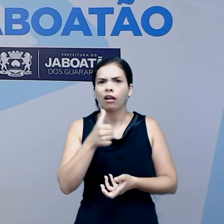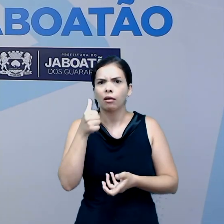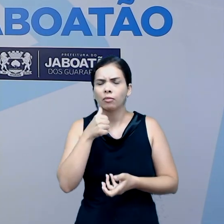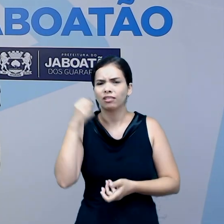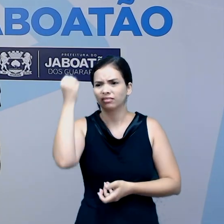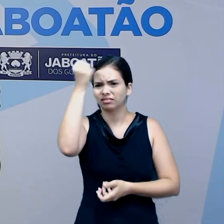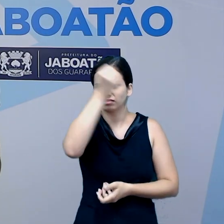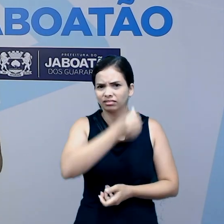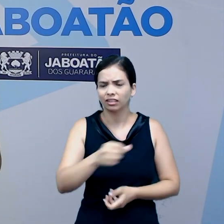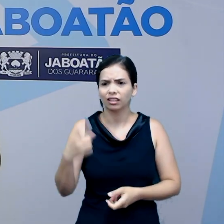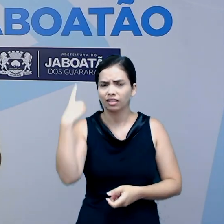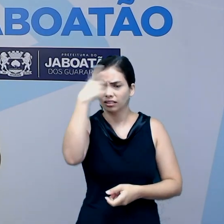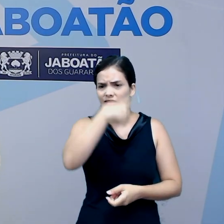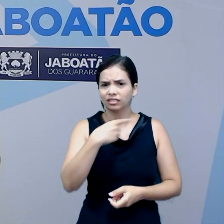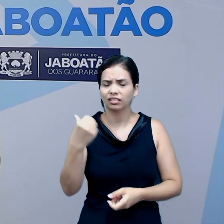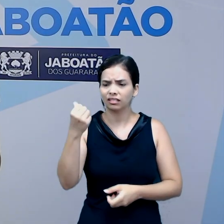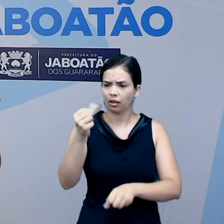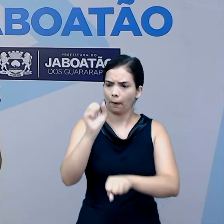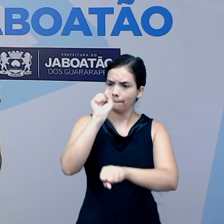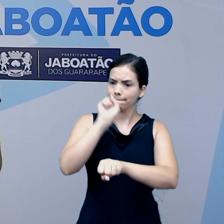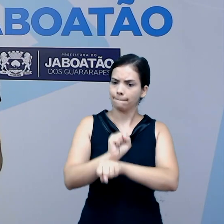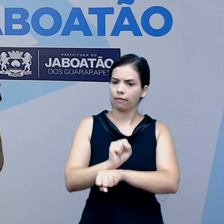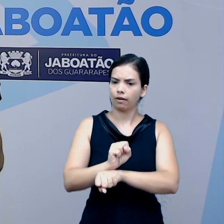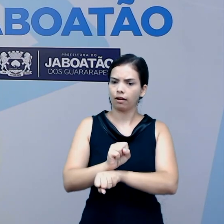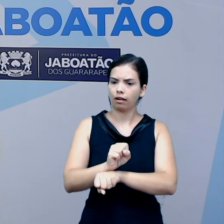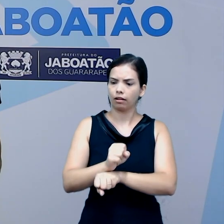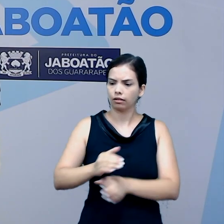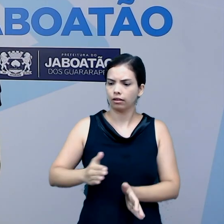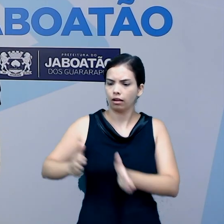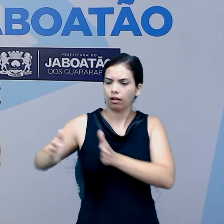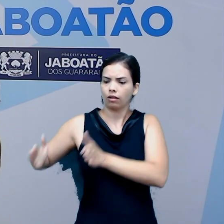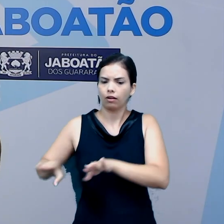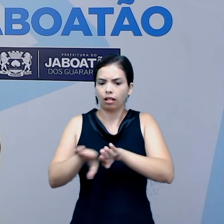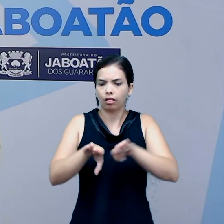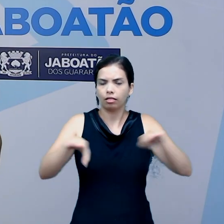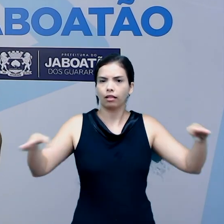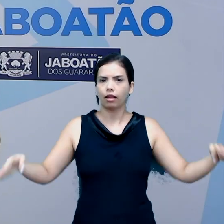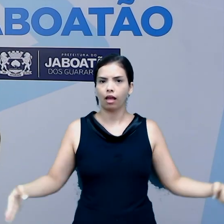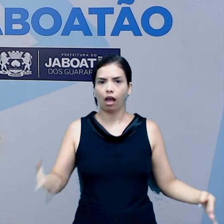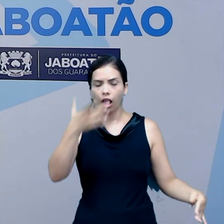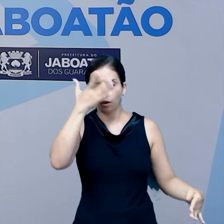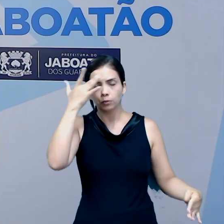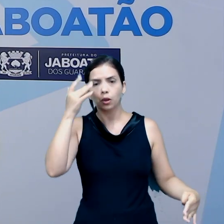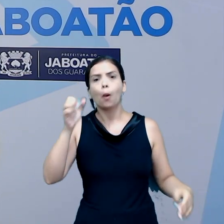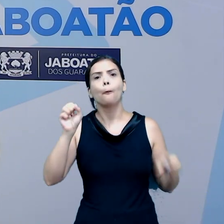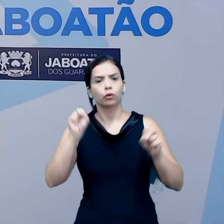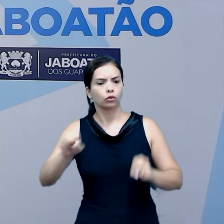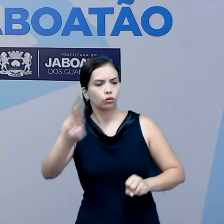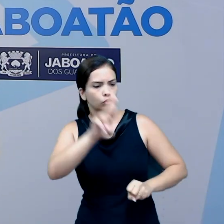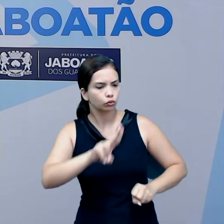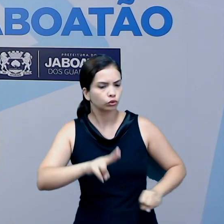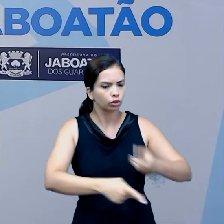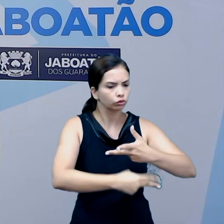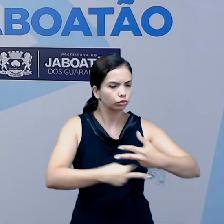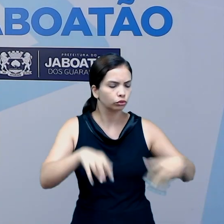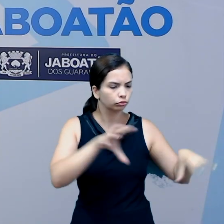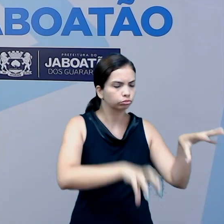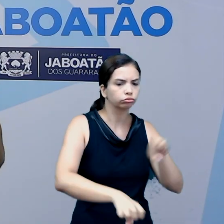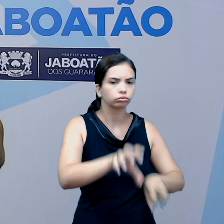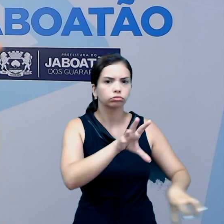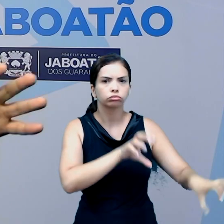6 horas parada do lado dessa mesa e as pessoas podiam usar esses objetos nela